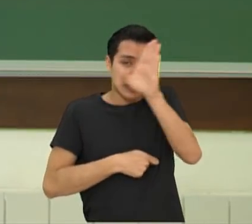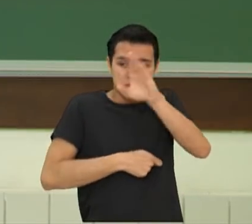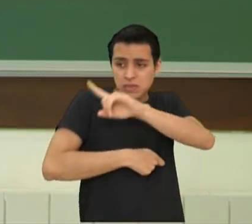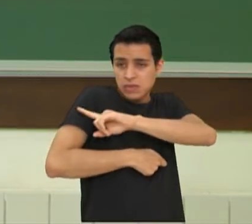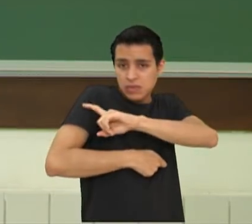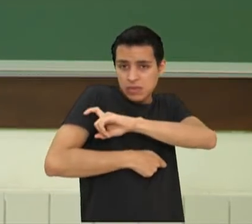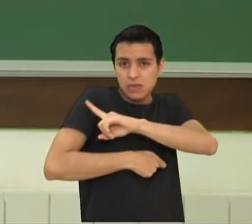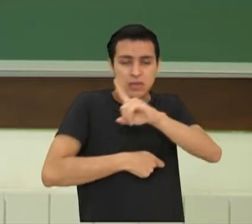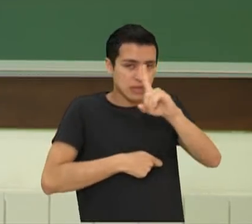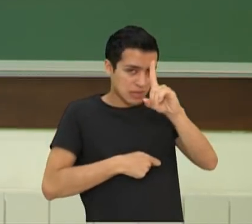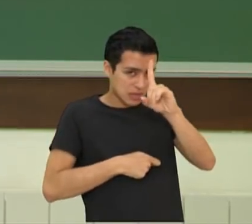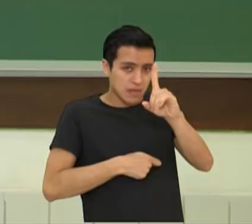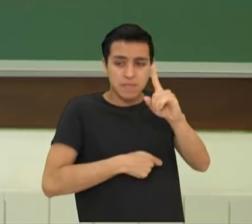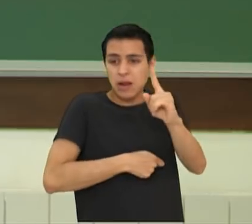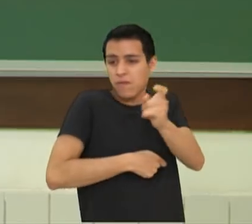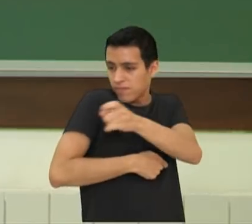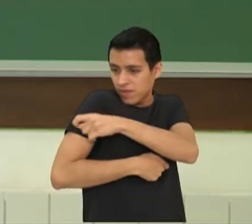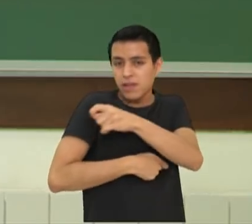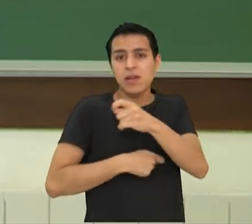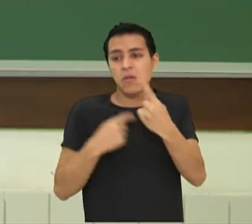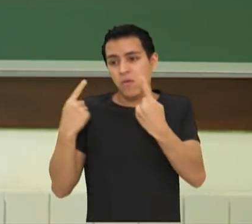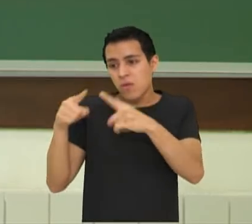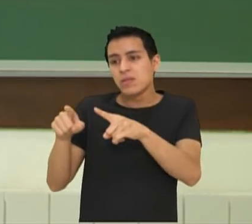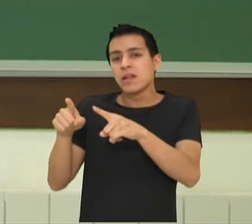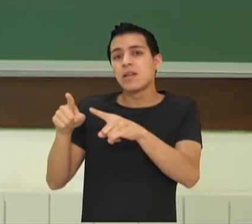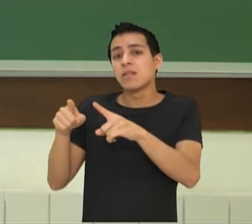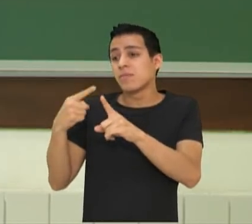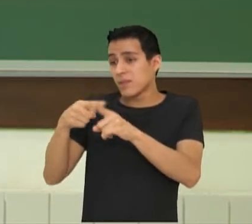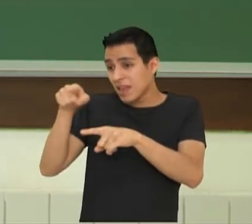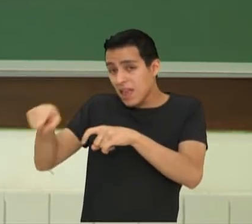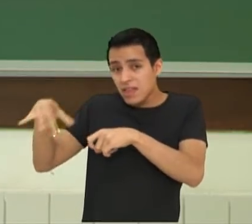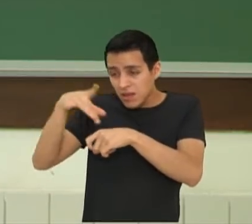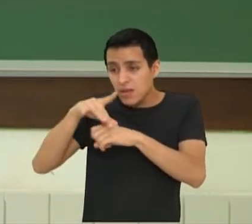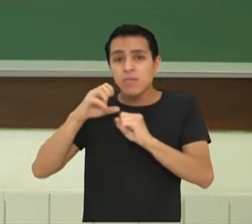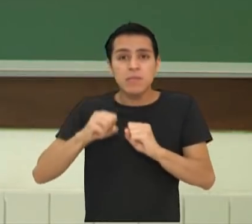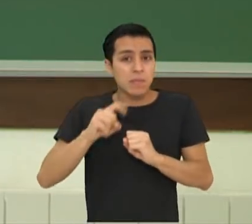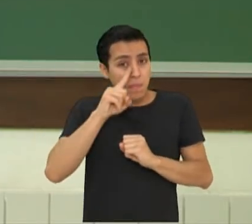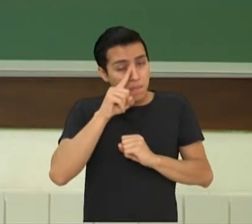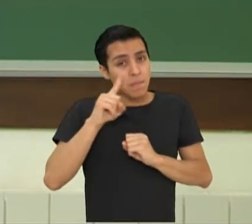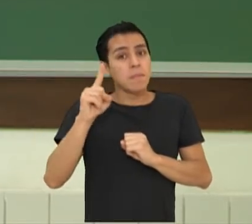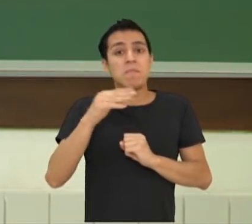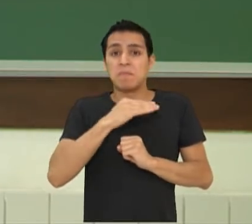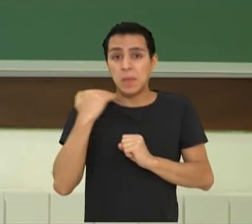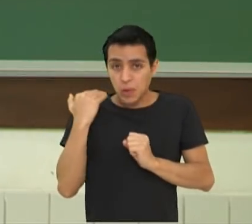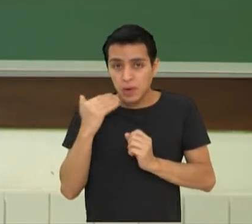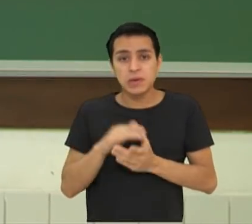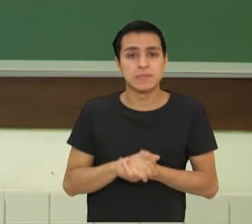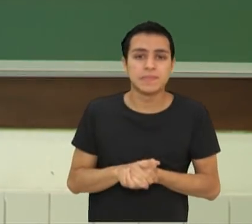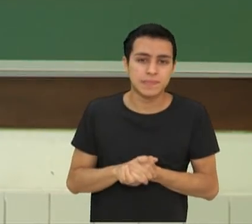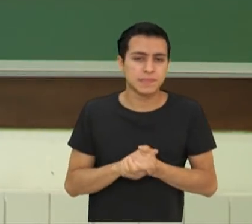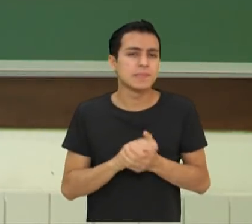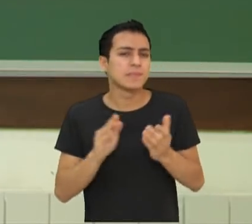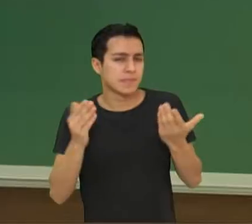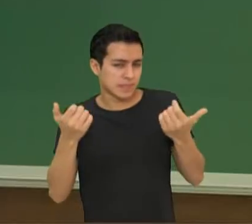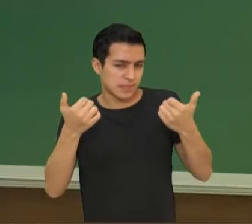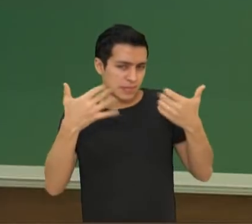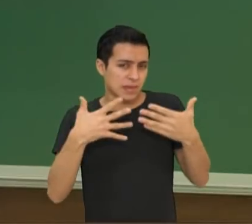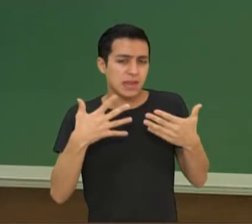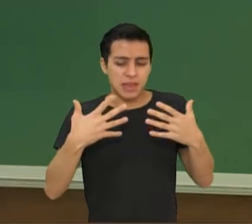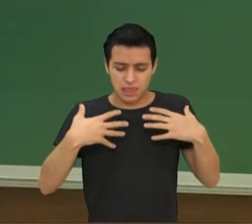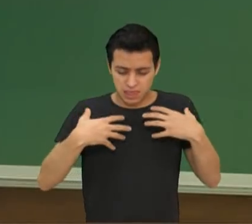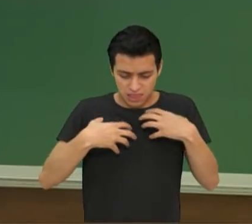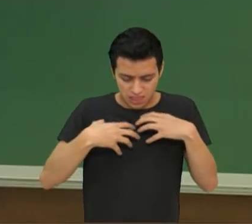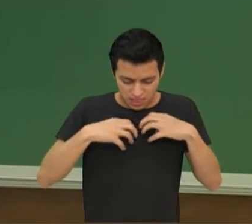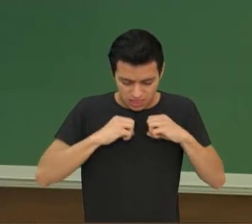saúde para tomar a vacina antitetânica, porque é uma doença que pode sim levar à morte. Nós dizemos que é uma